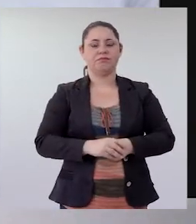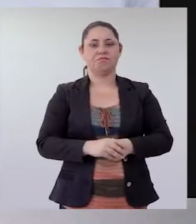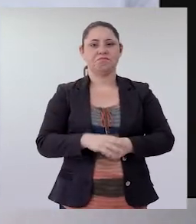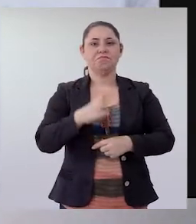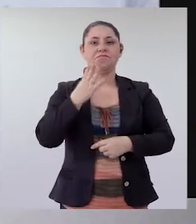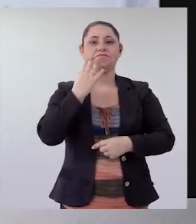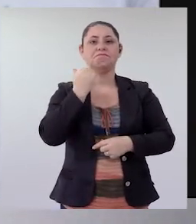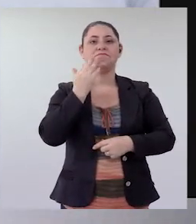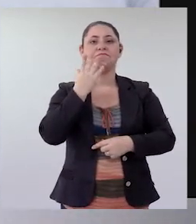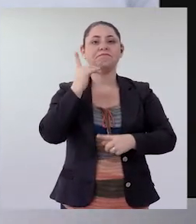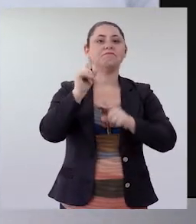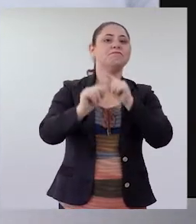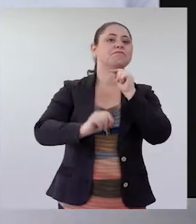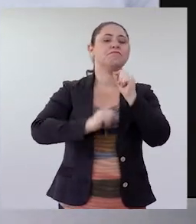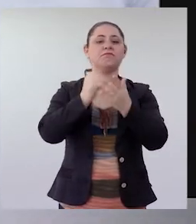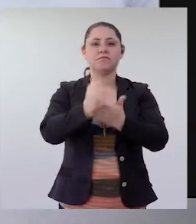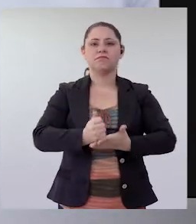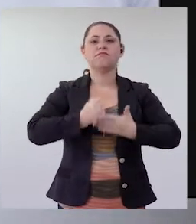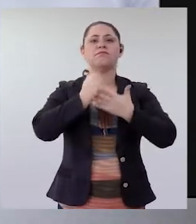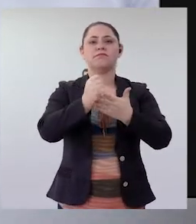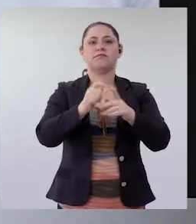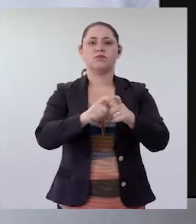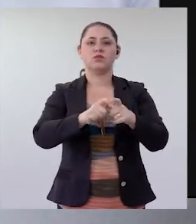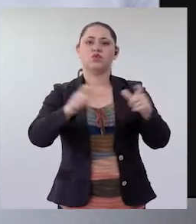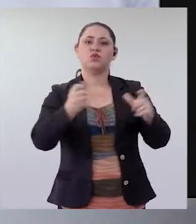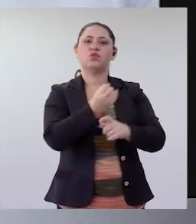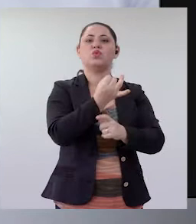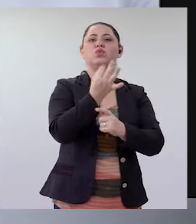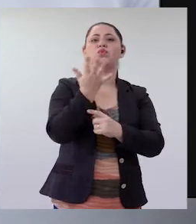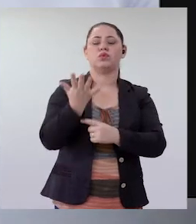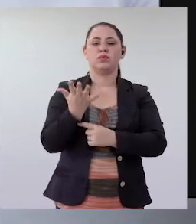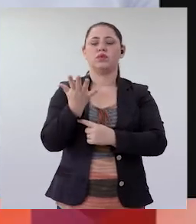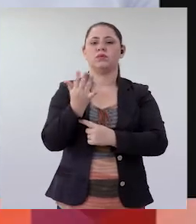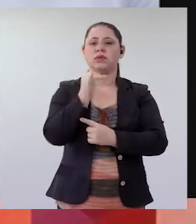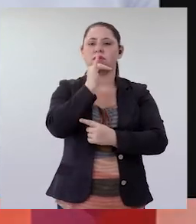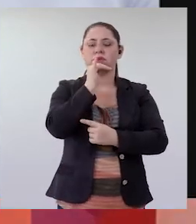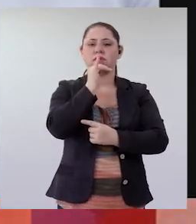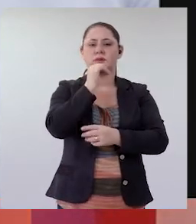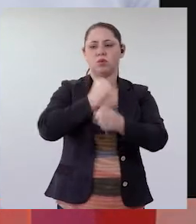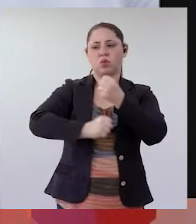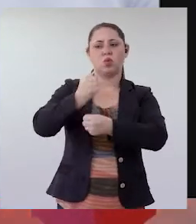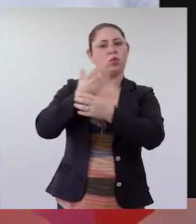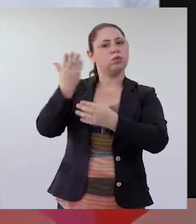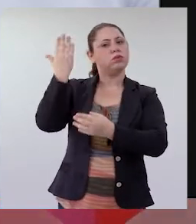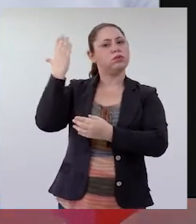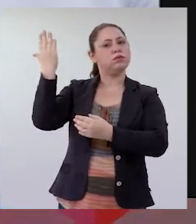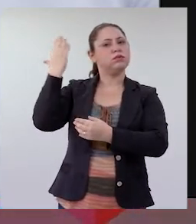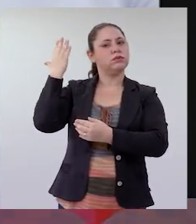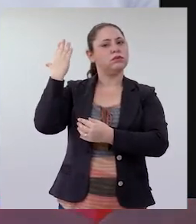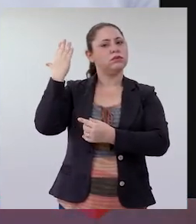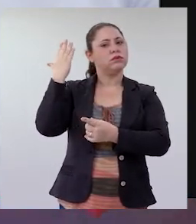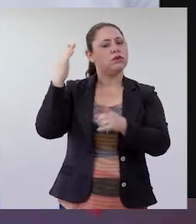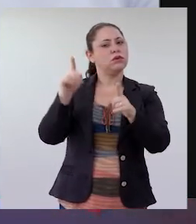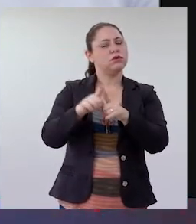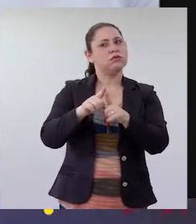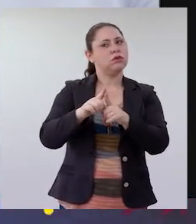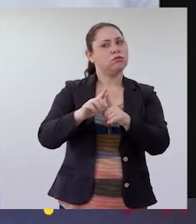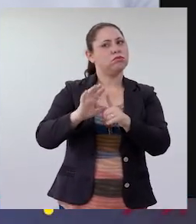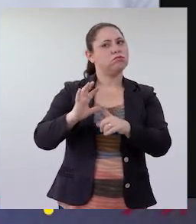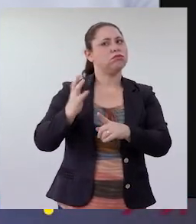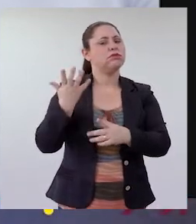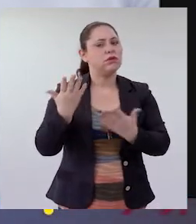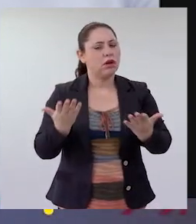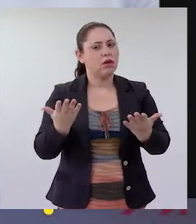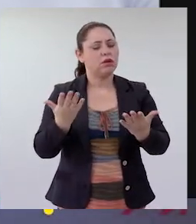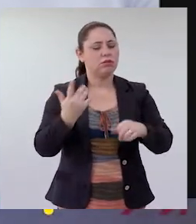essa facilidade, ela contribuiu com o aumento dos números, por exemplo, de anos anteriores e até mesmo, de repente,